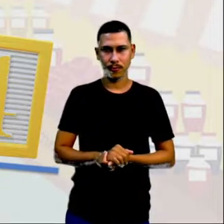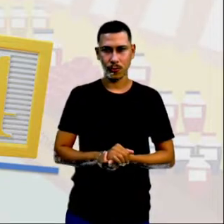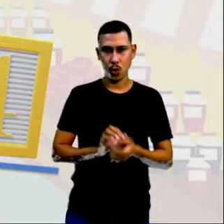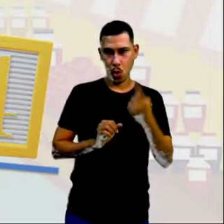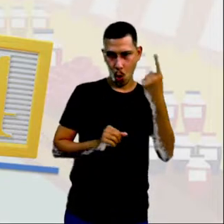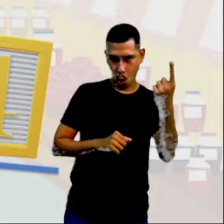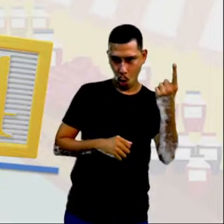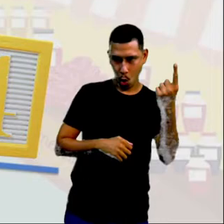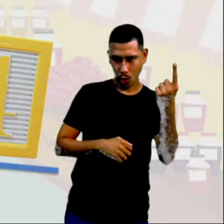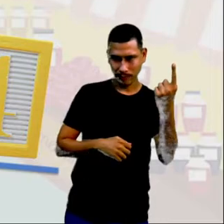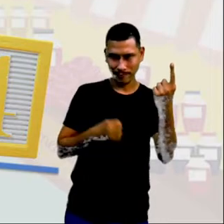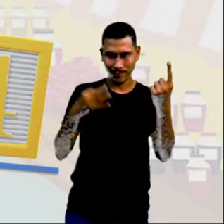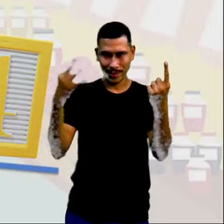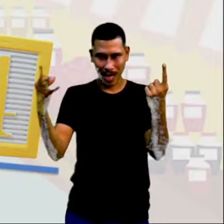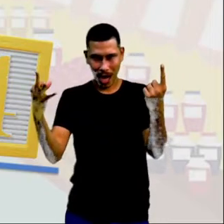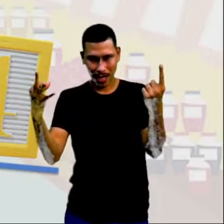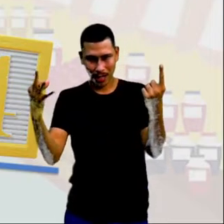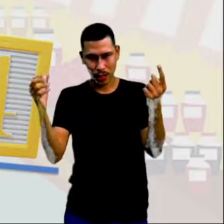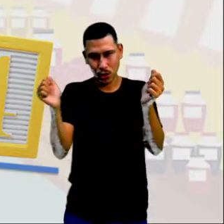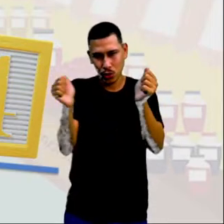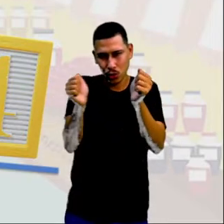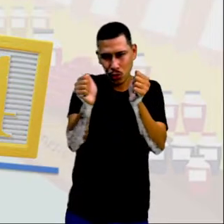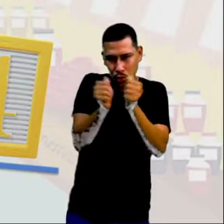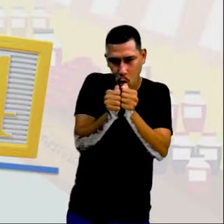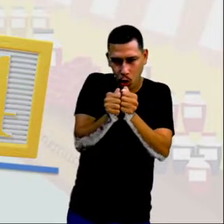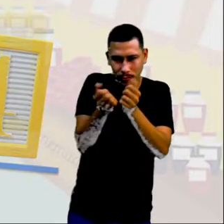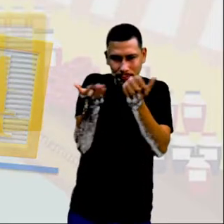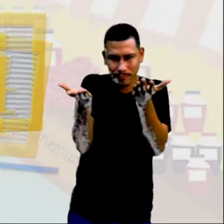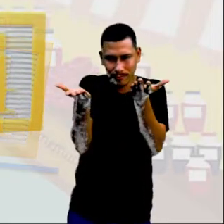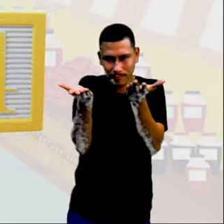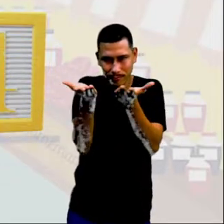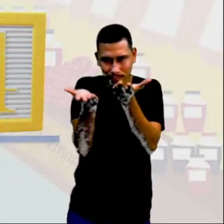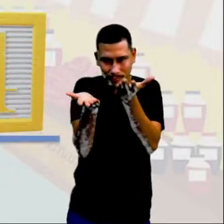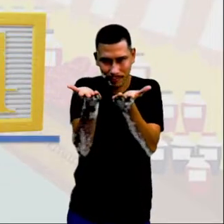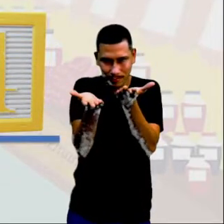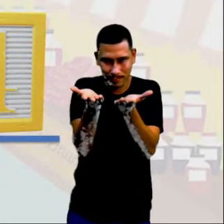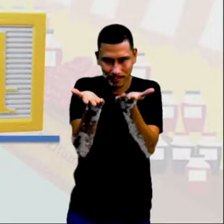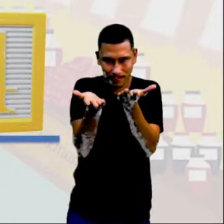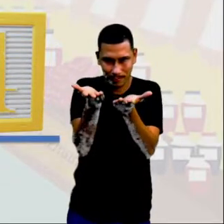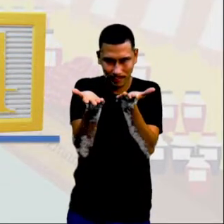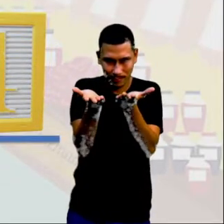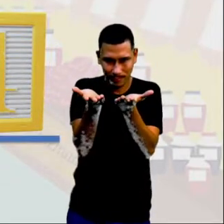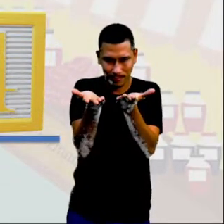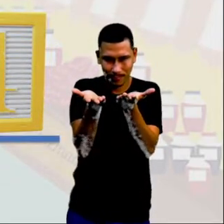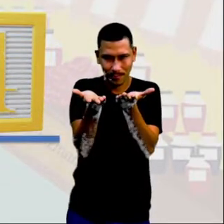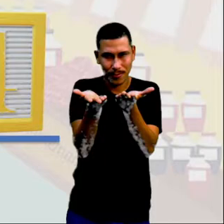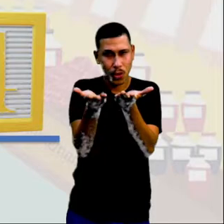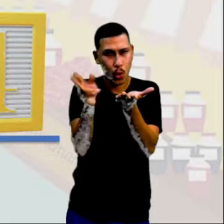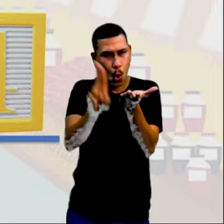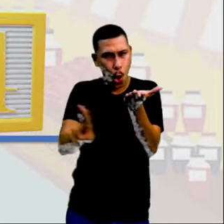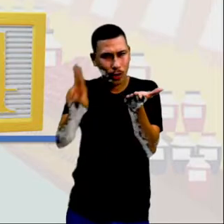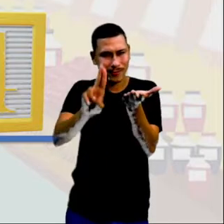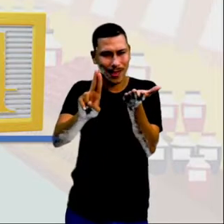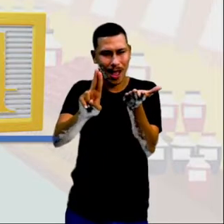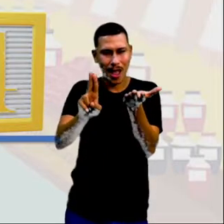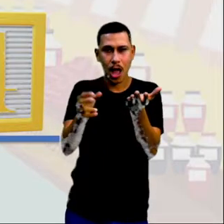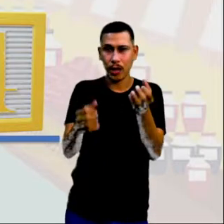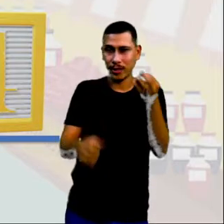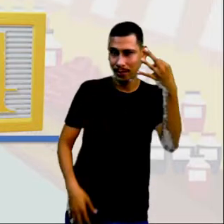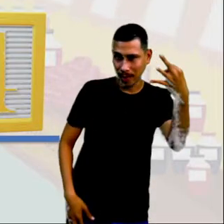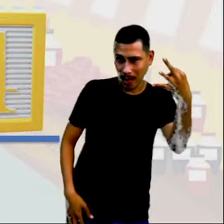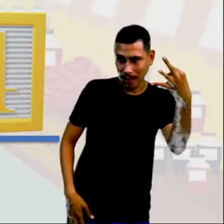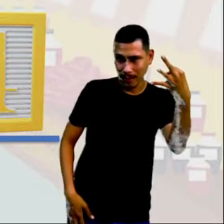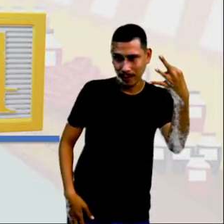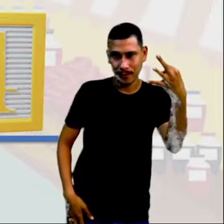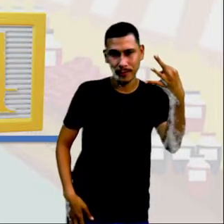3, a gente vai conseguir ter um equilíbrio, né? Então, vamos usar o 3 aqui junto